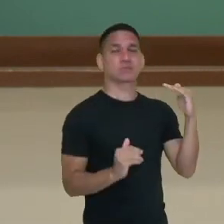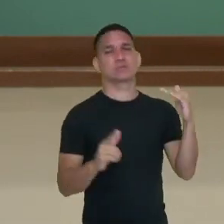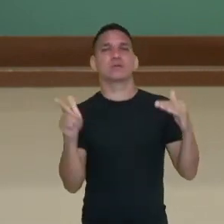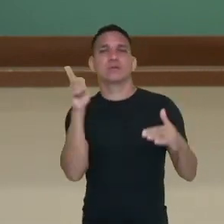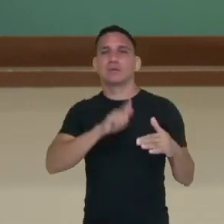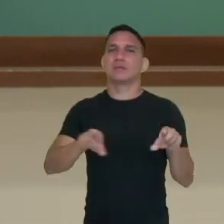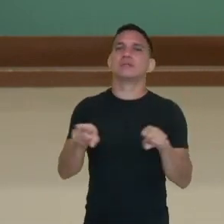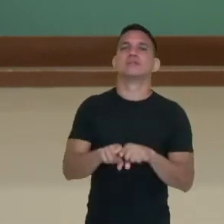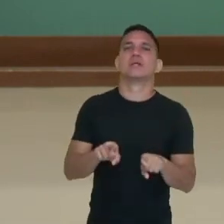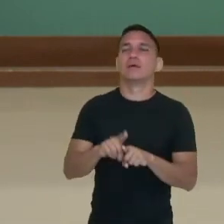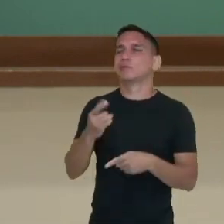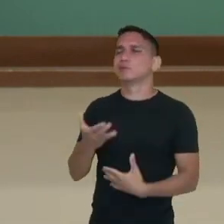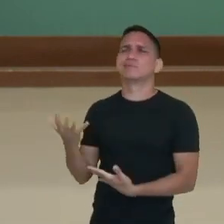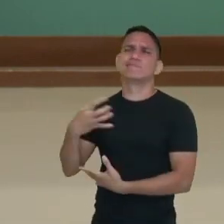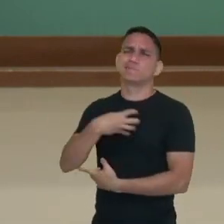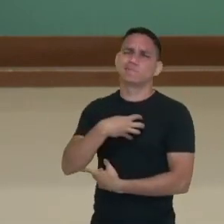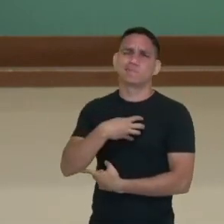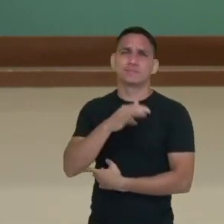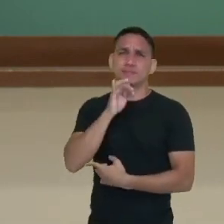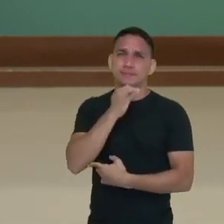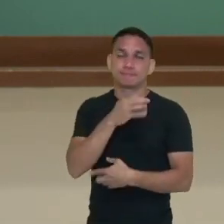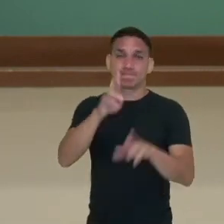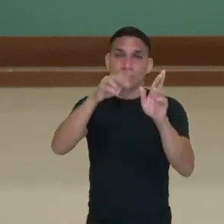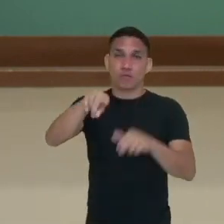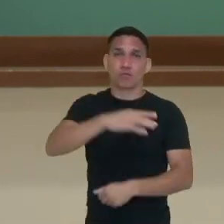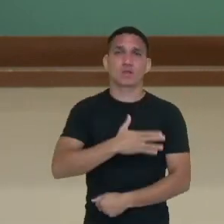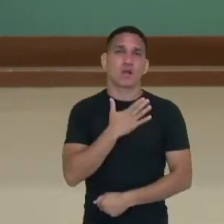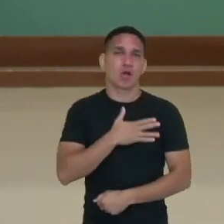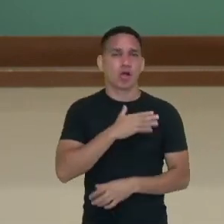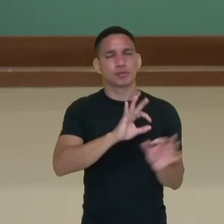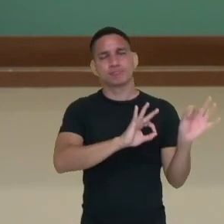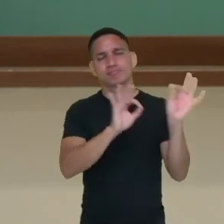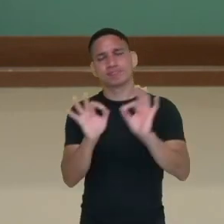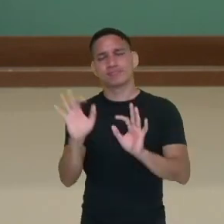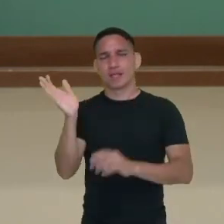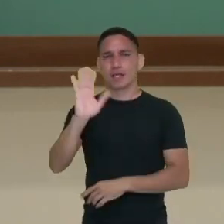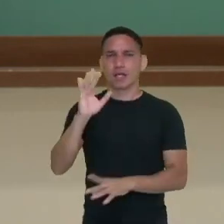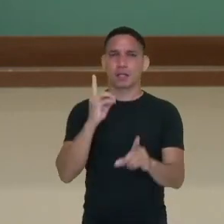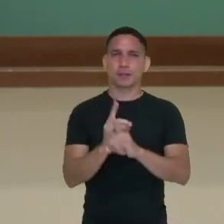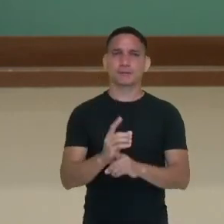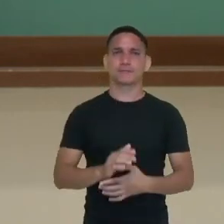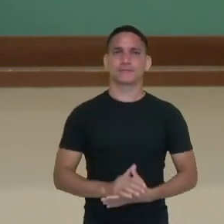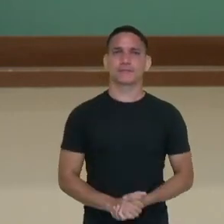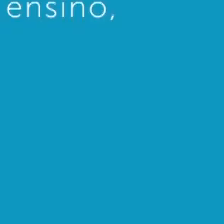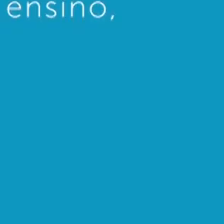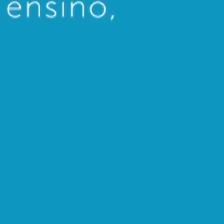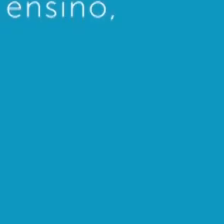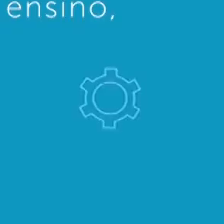nesse continente aí, tá bom? Espero que vocês tenham gostado, até o nosso próximo encontro.